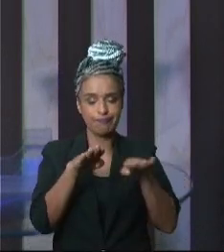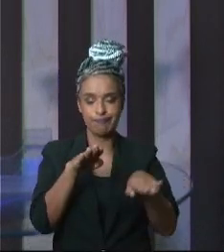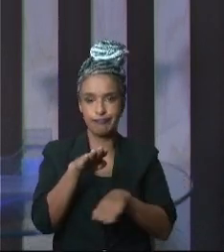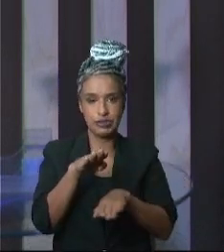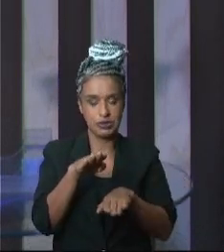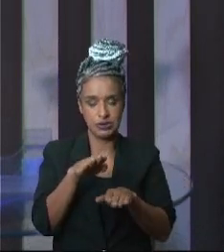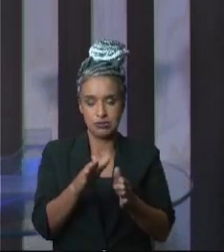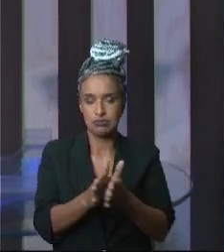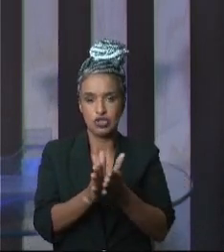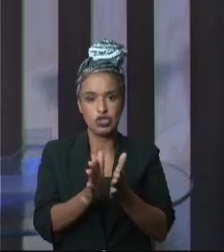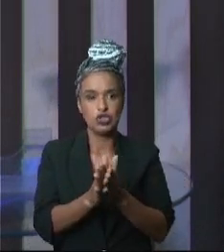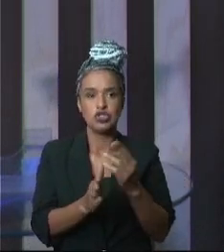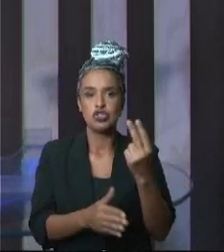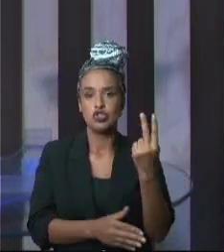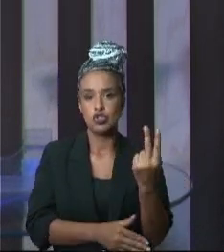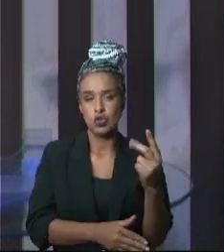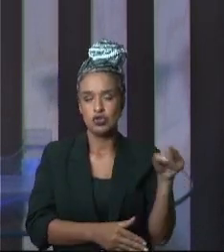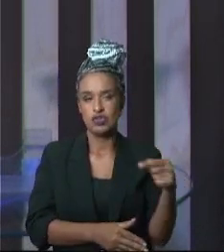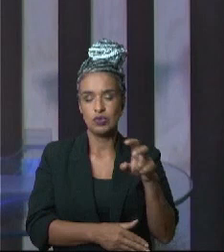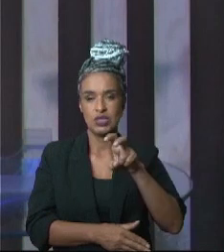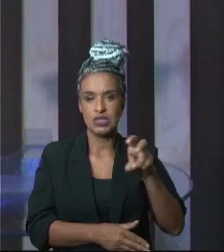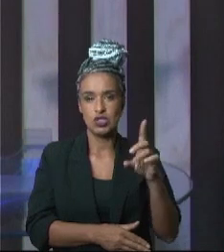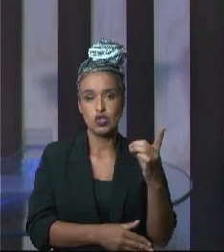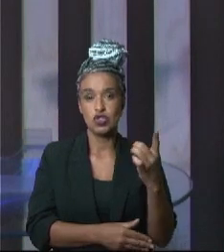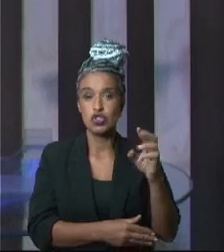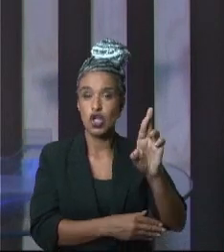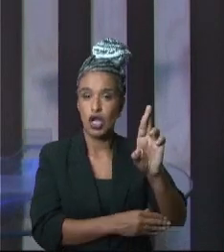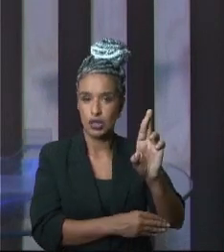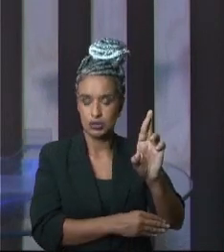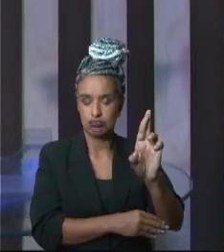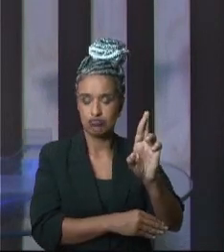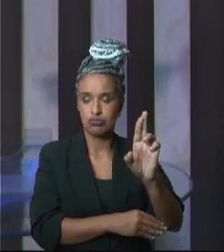2,5 dólares por dia.